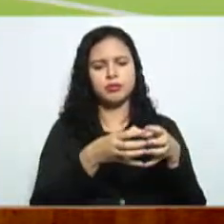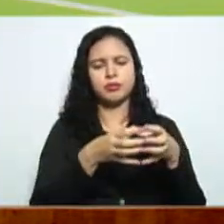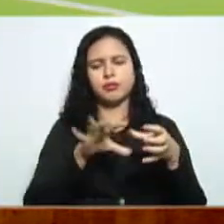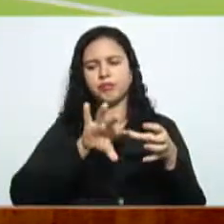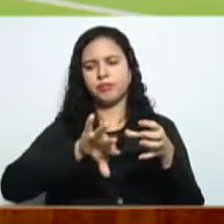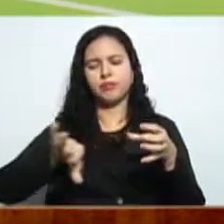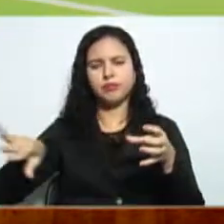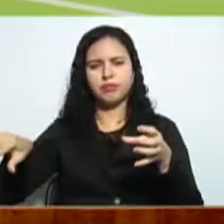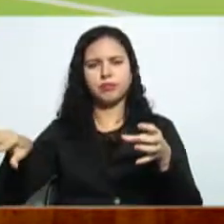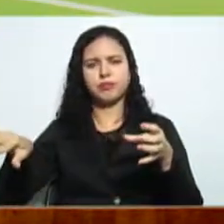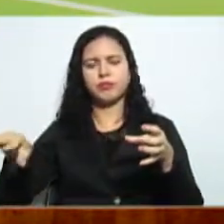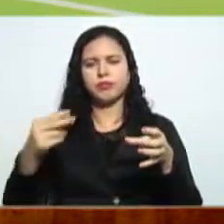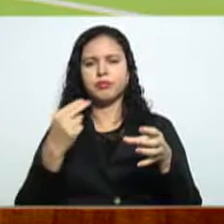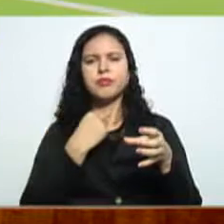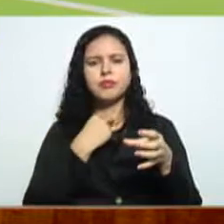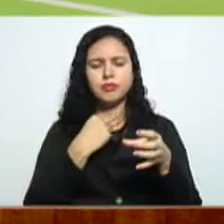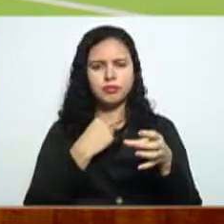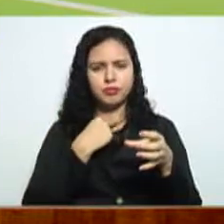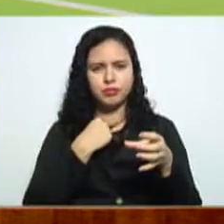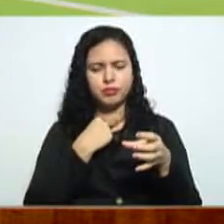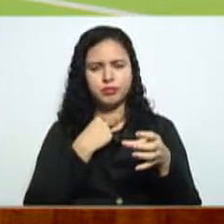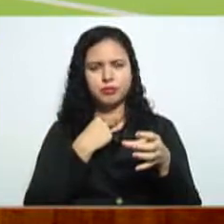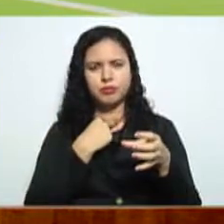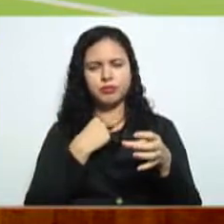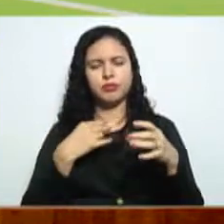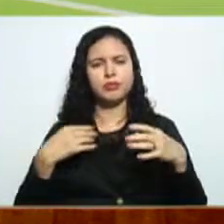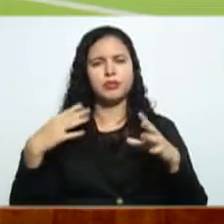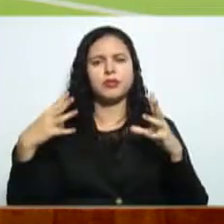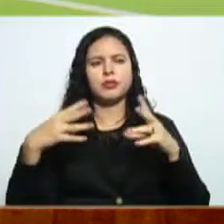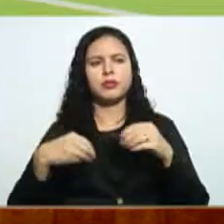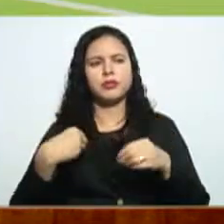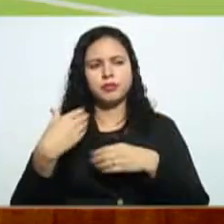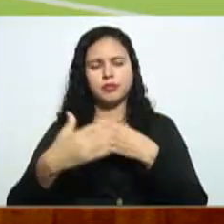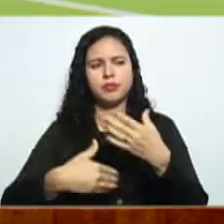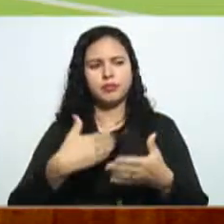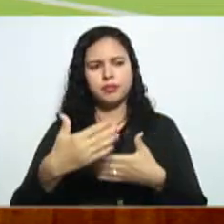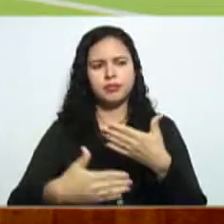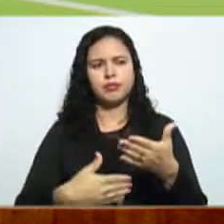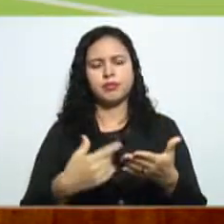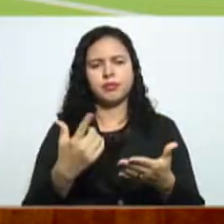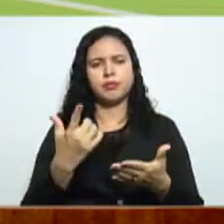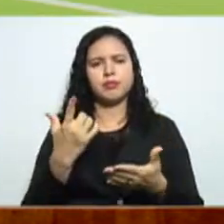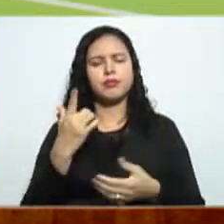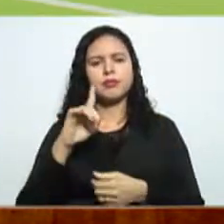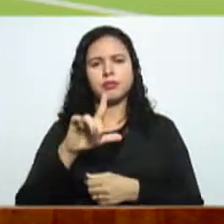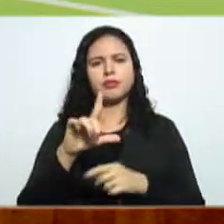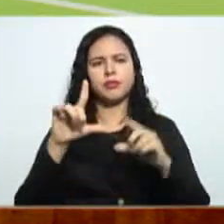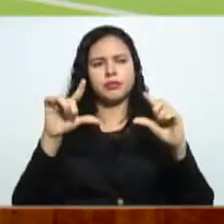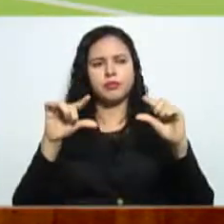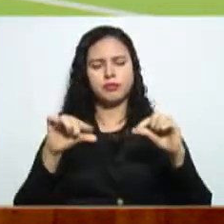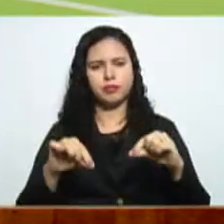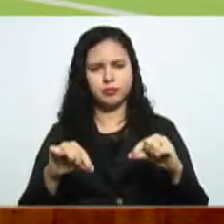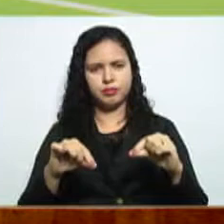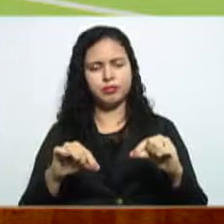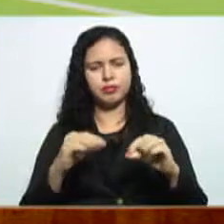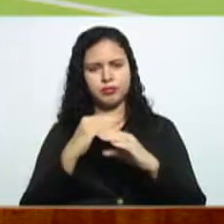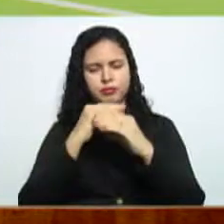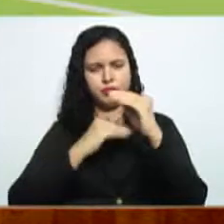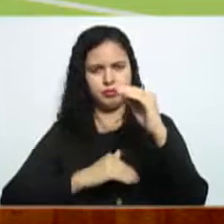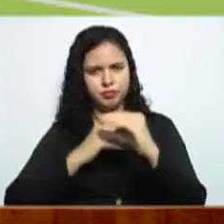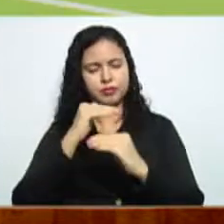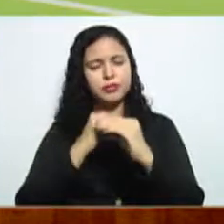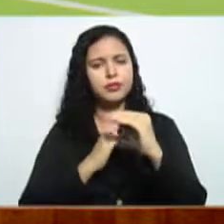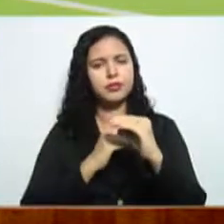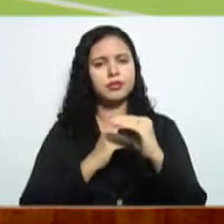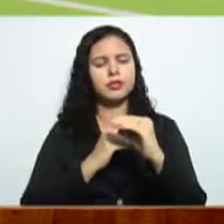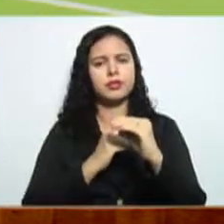outro, né, que estejam todos os atores ali sendo desenvolvidos para ter essa diminuição da desigualdade que a gente espera,